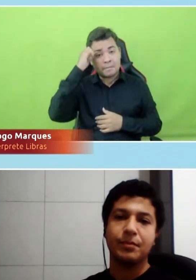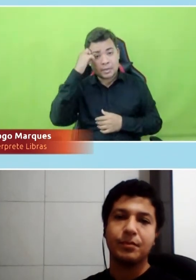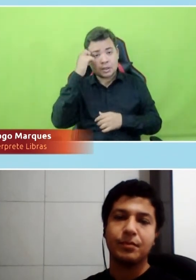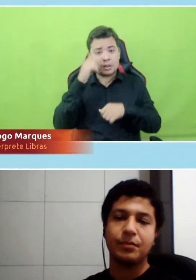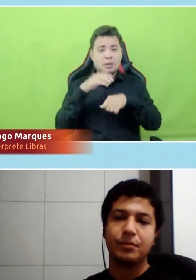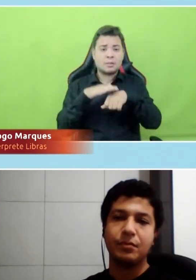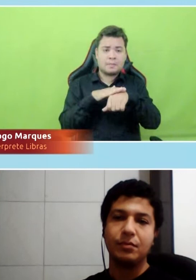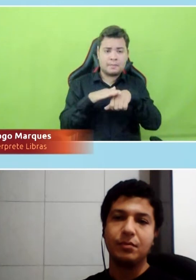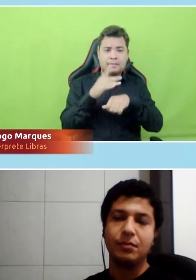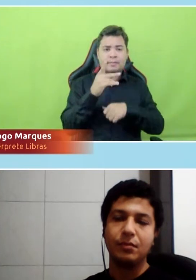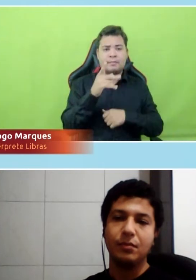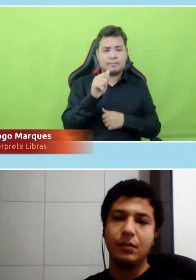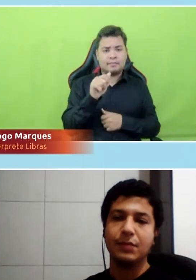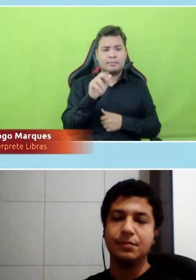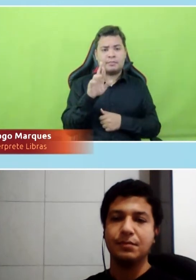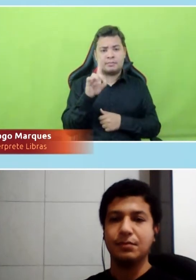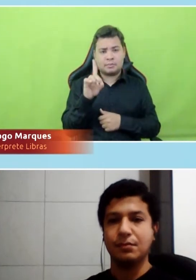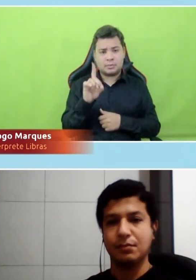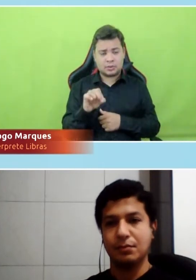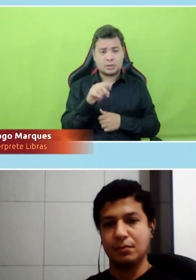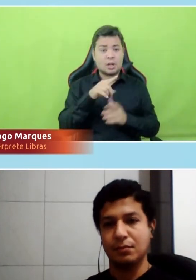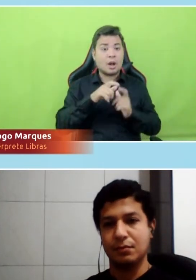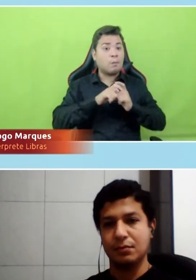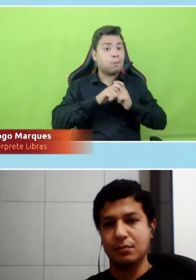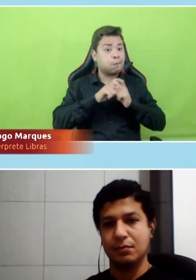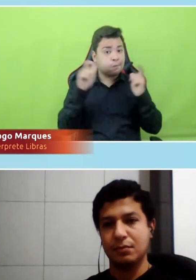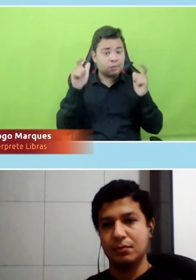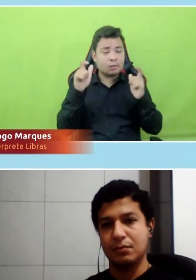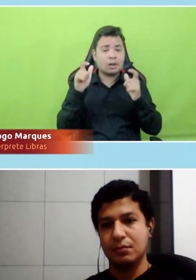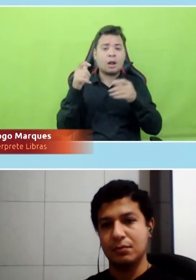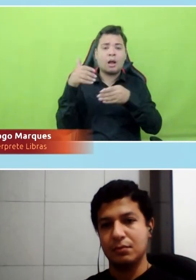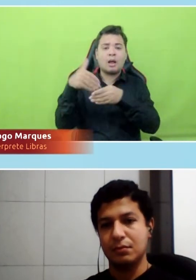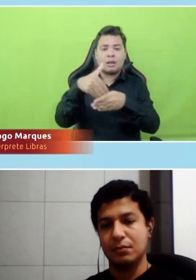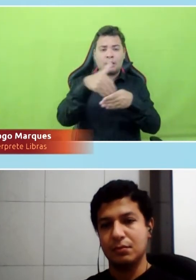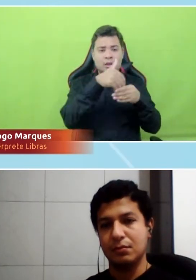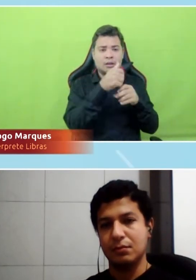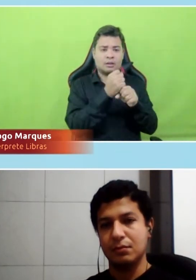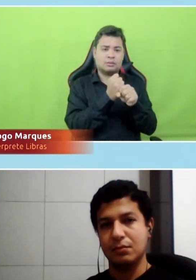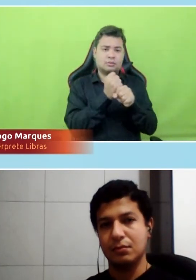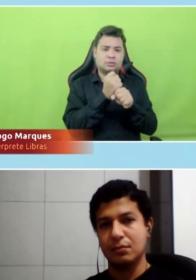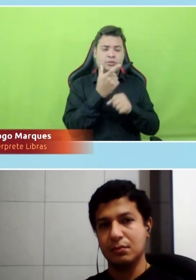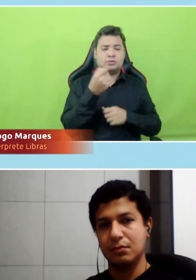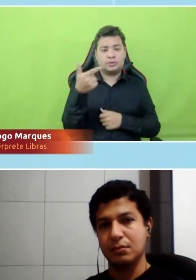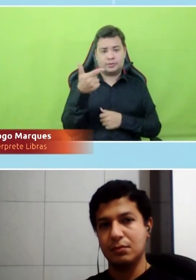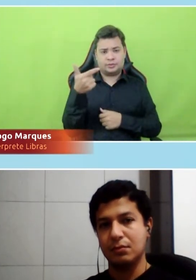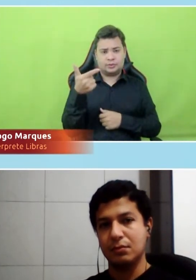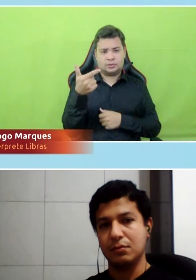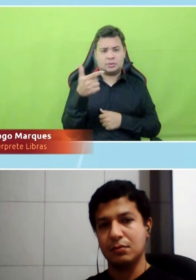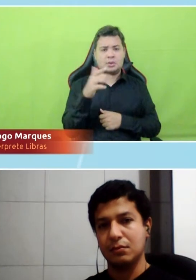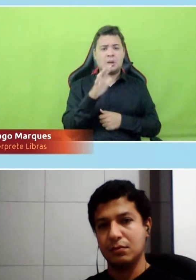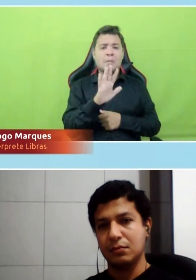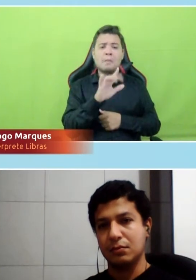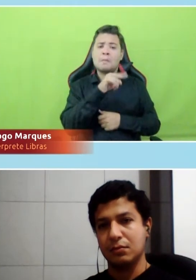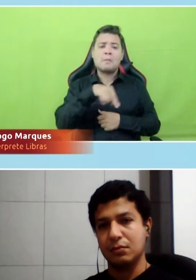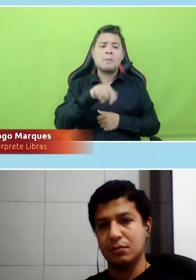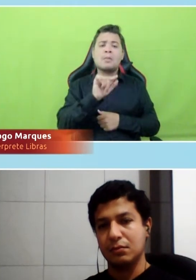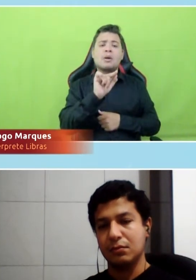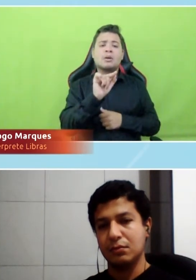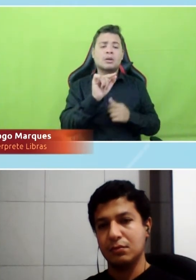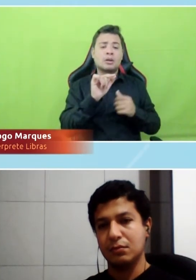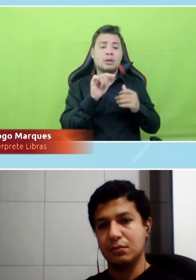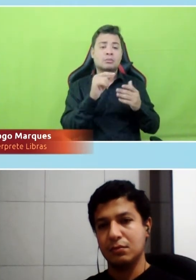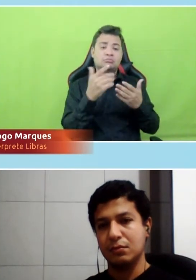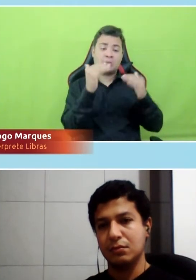comunidade negra, são maioria nas eleições em 2022 só nos cargos de menor peso político, como